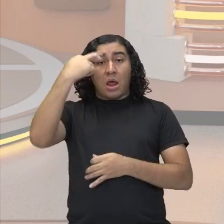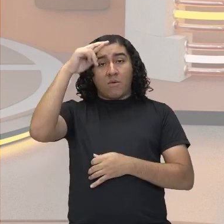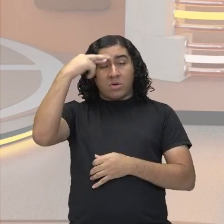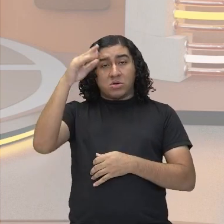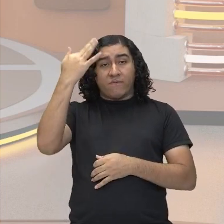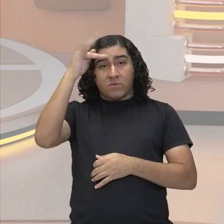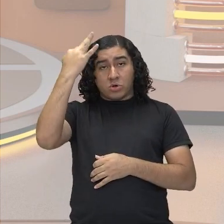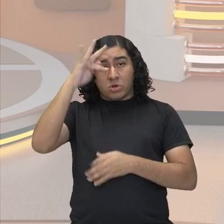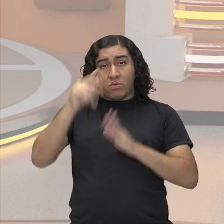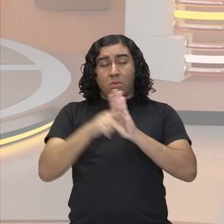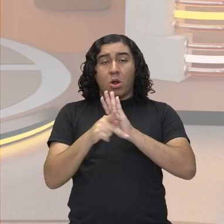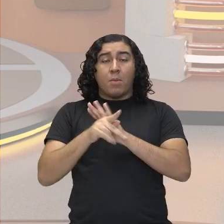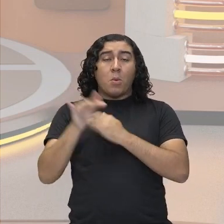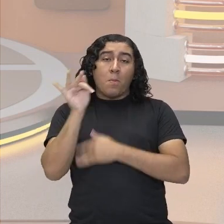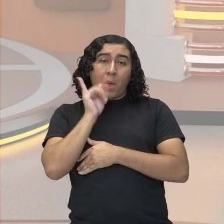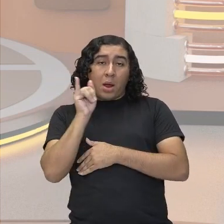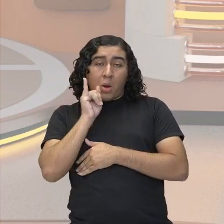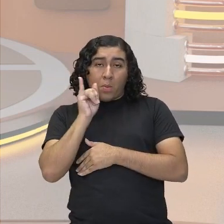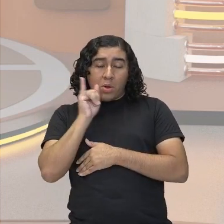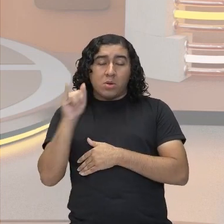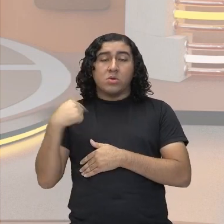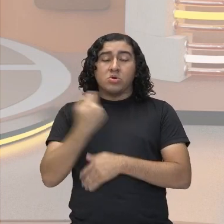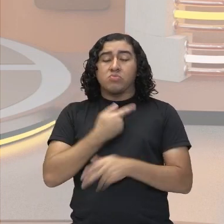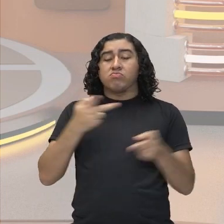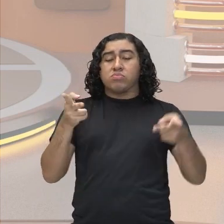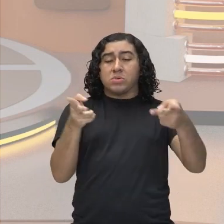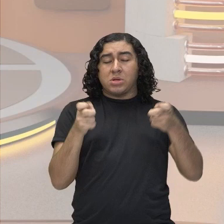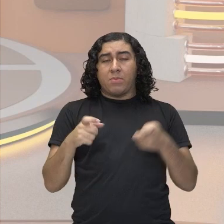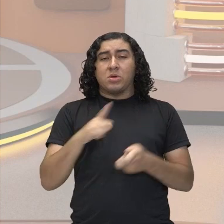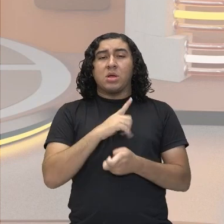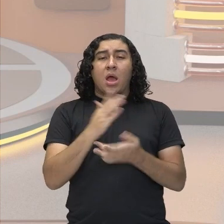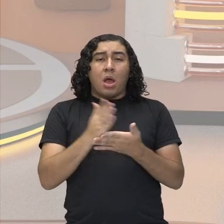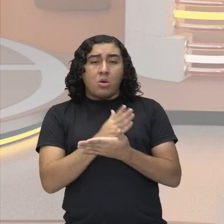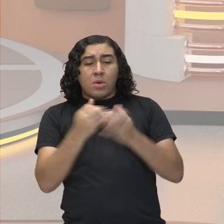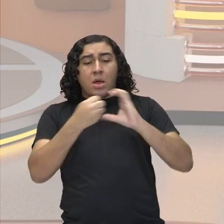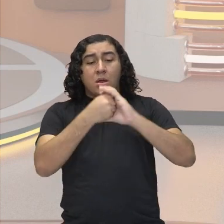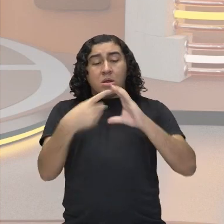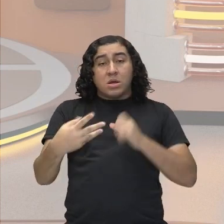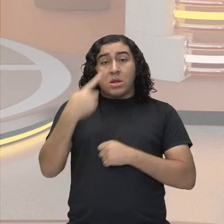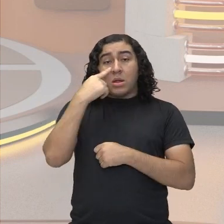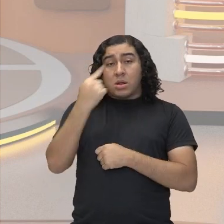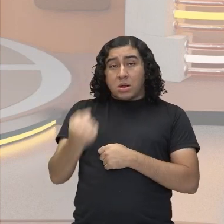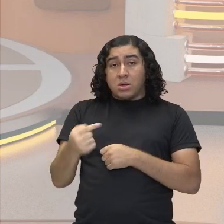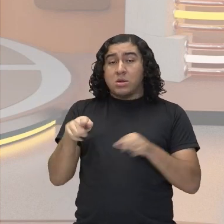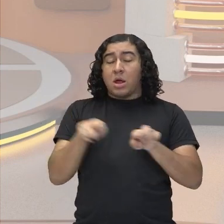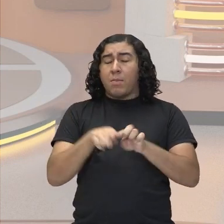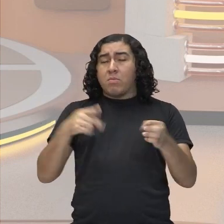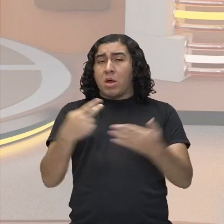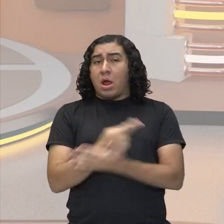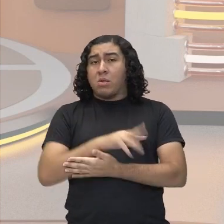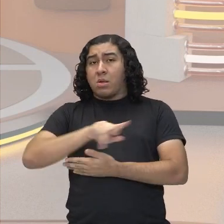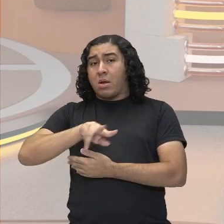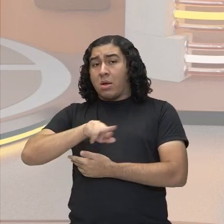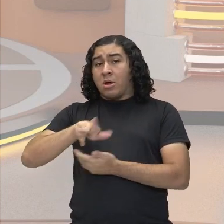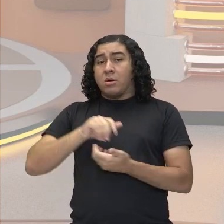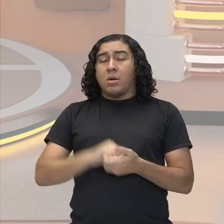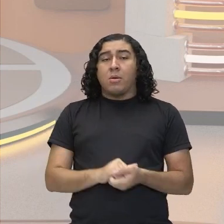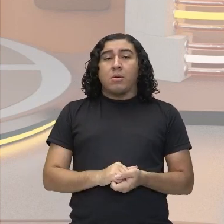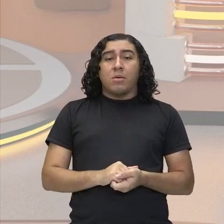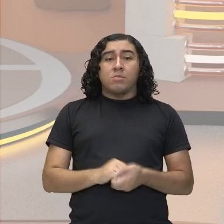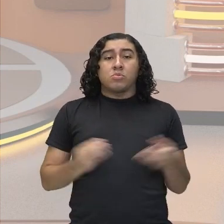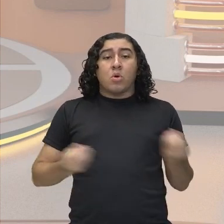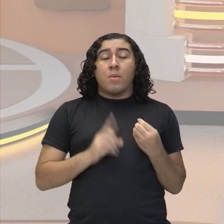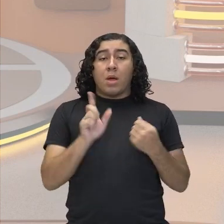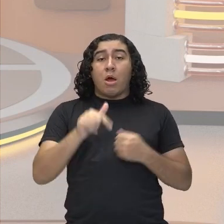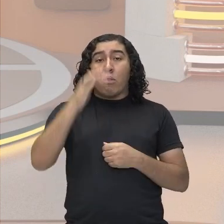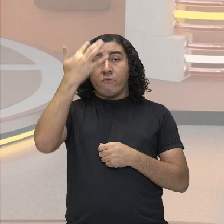filosófica de Bauman, nós vamos perceber que tem certos pontos bem interessantes e que ele não está errado. Como é um